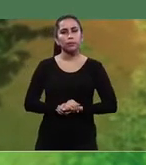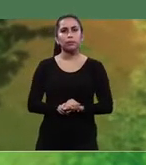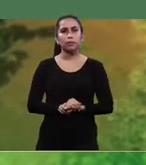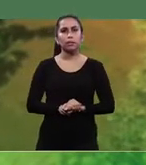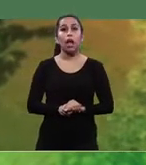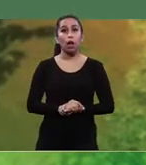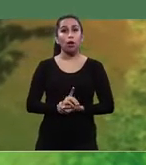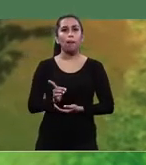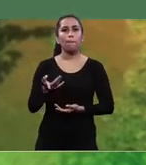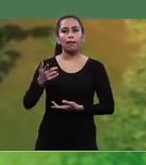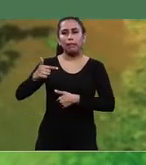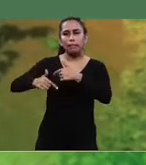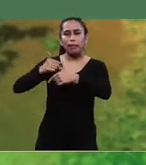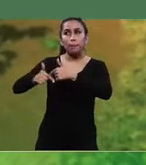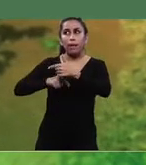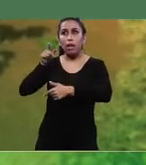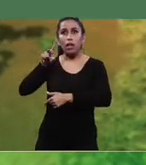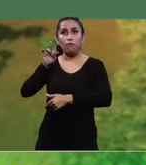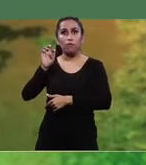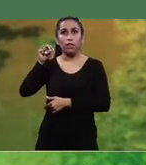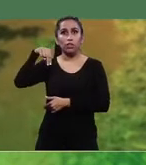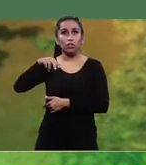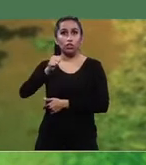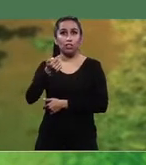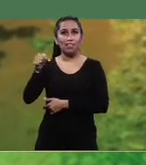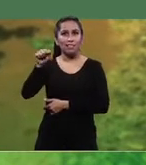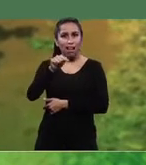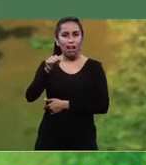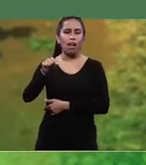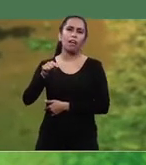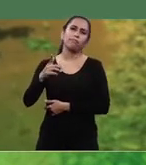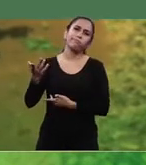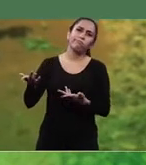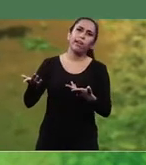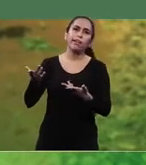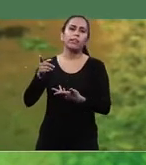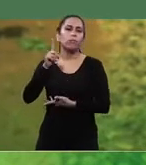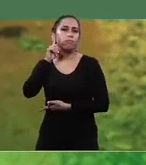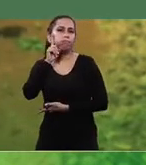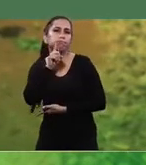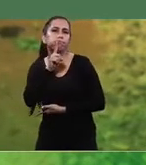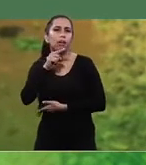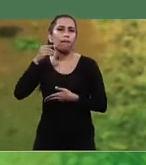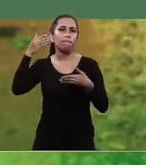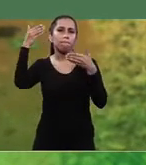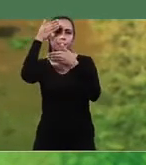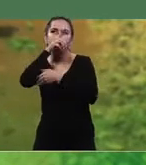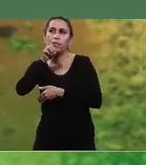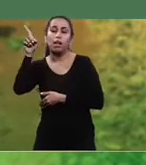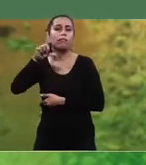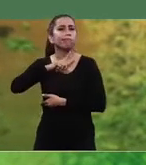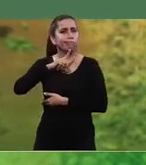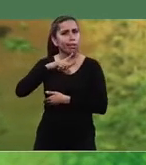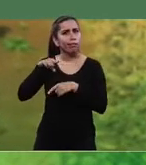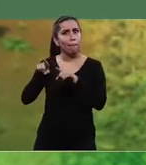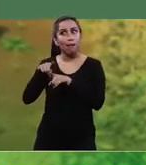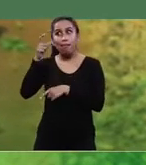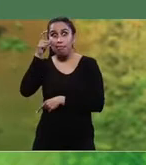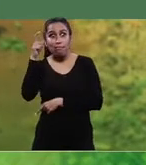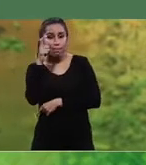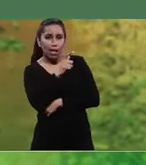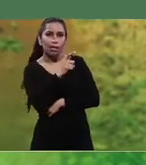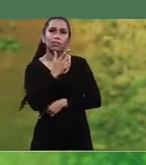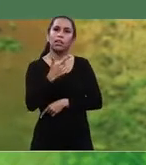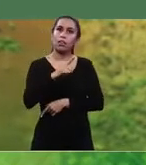do Vietnã, Emirados Árabes Unidos, Itália, como mercado que a gente está explorando